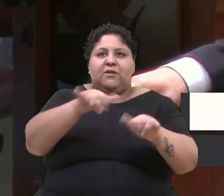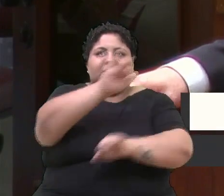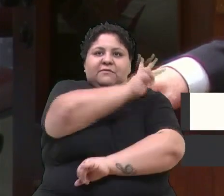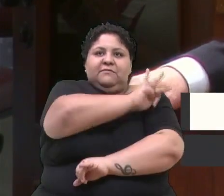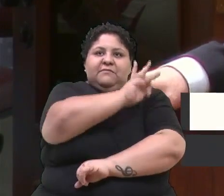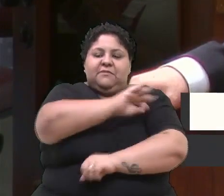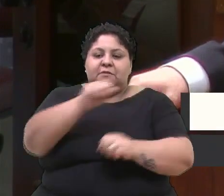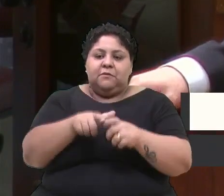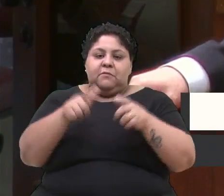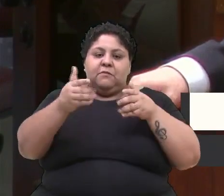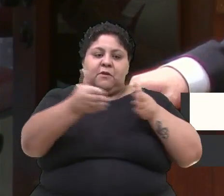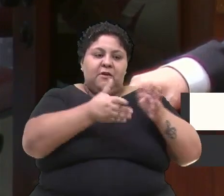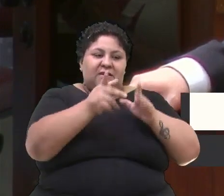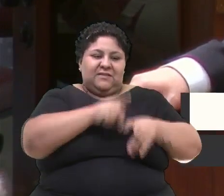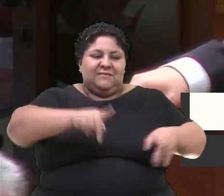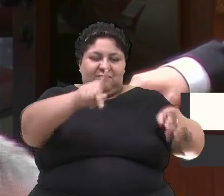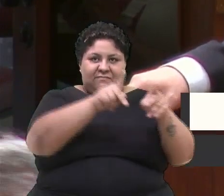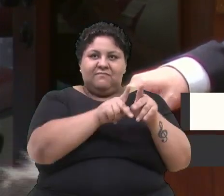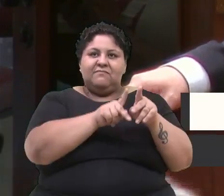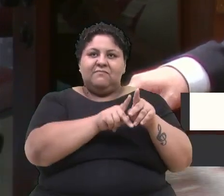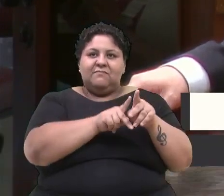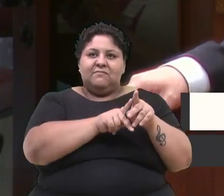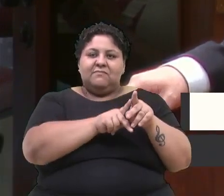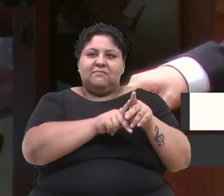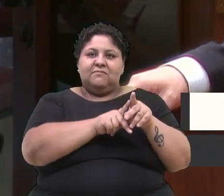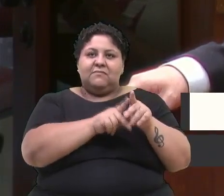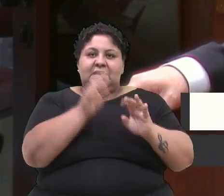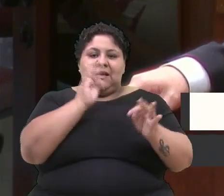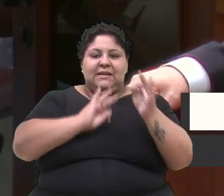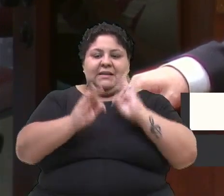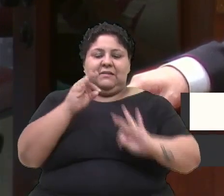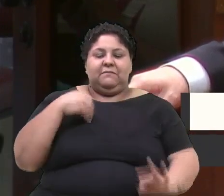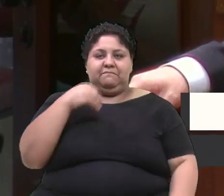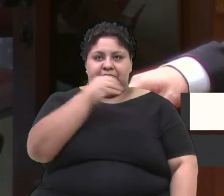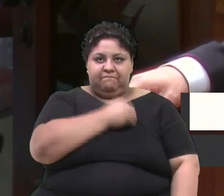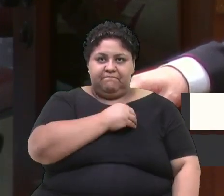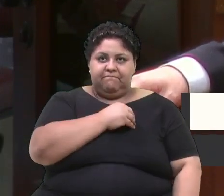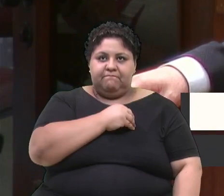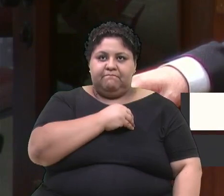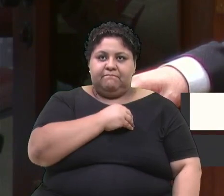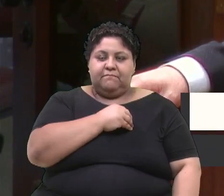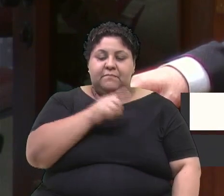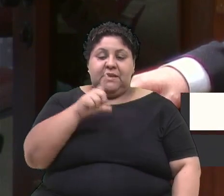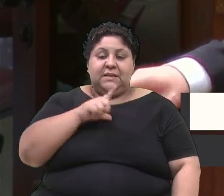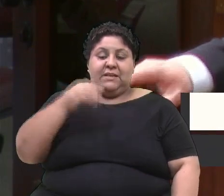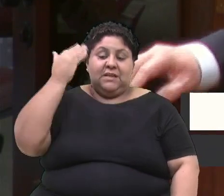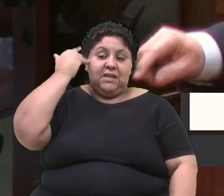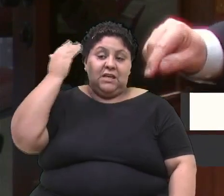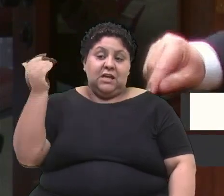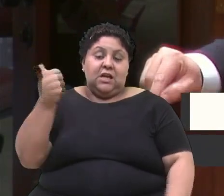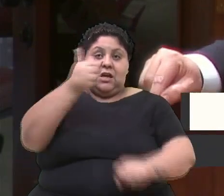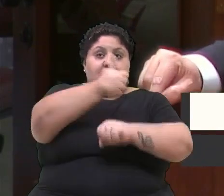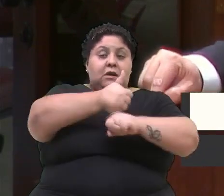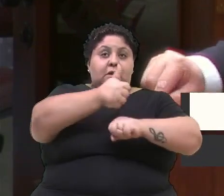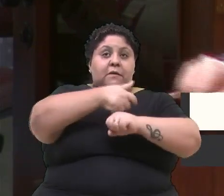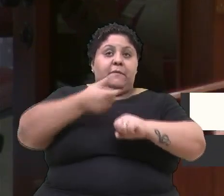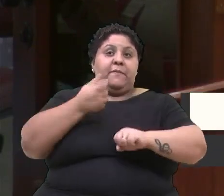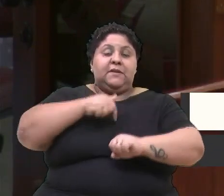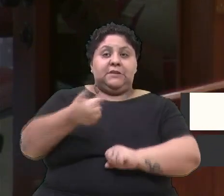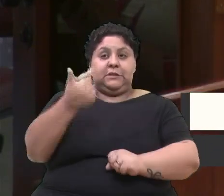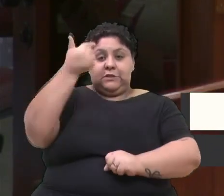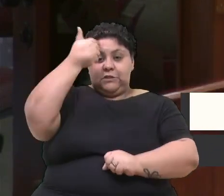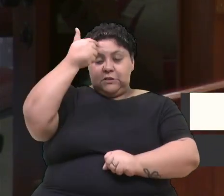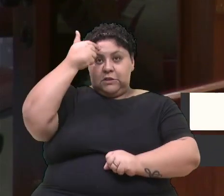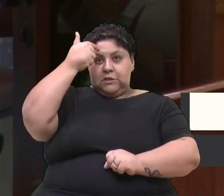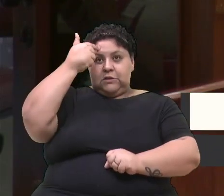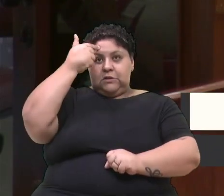maior acesso da população a tratamentos médicos. Para obter sucesso, o propagandista precisa dominar o conhecimento